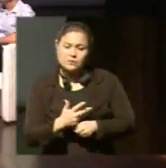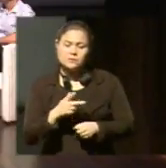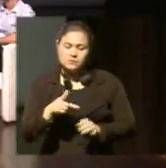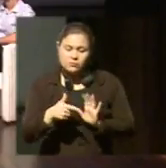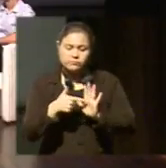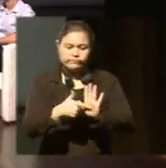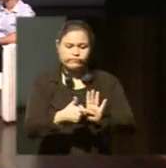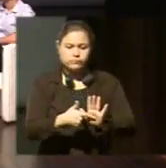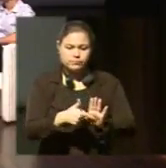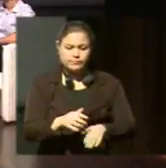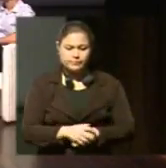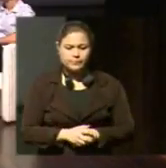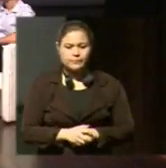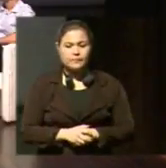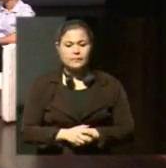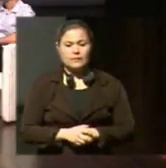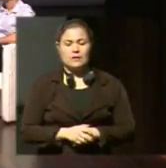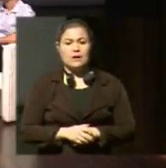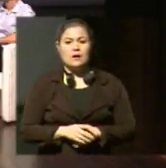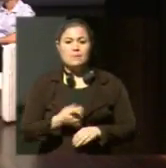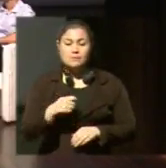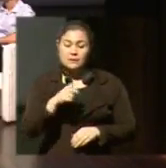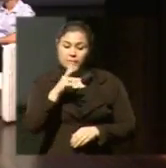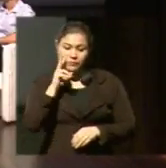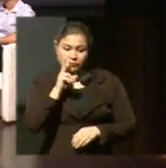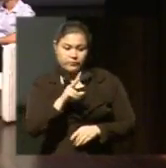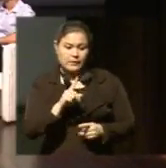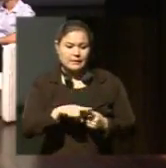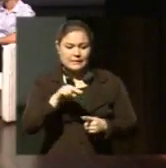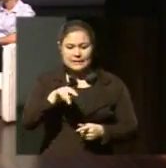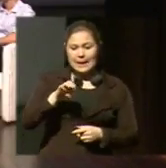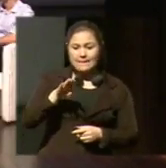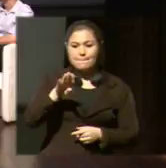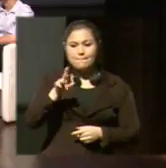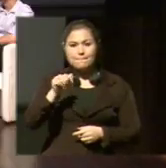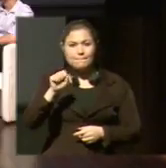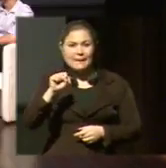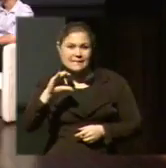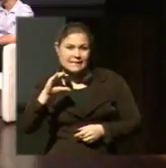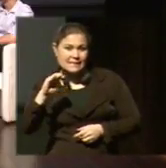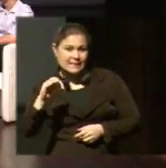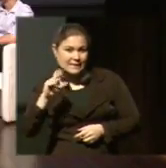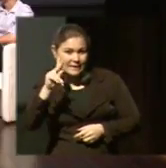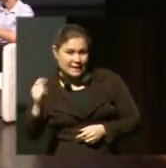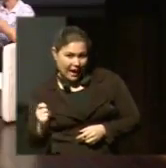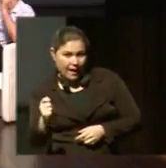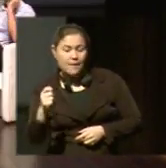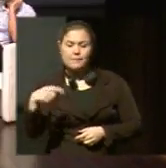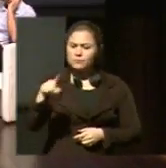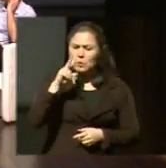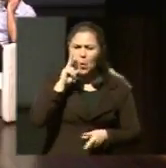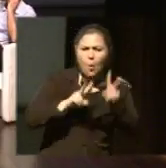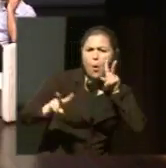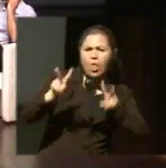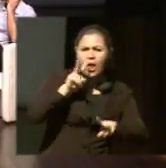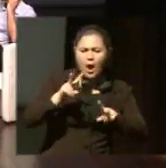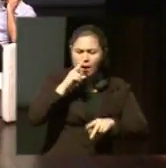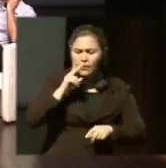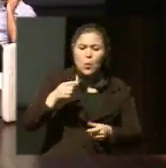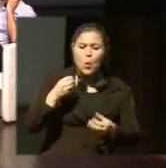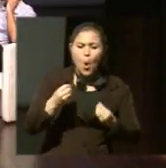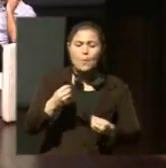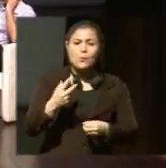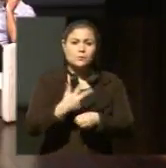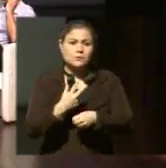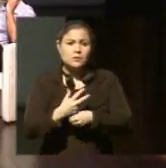retratados. Basta ver o filme Nebraska para ver, para vocês olharem como os idosos estão